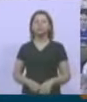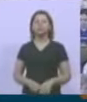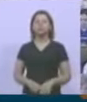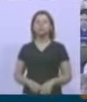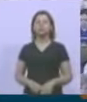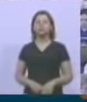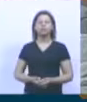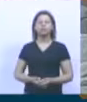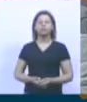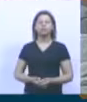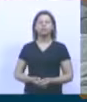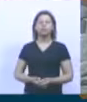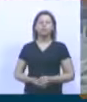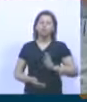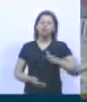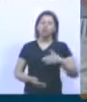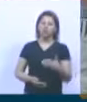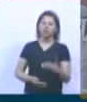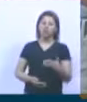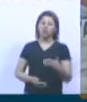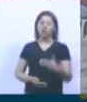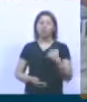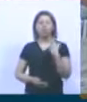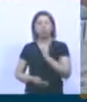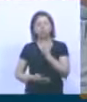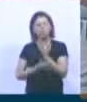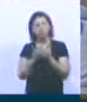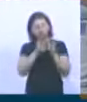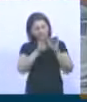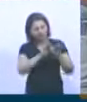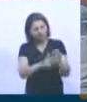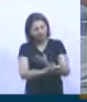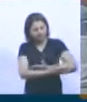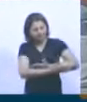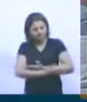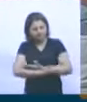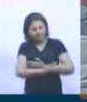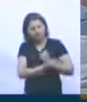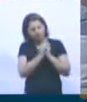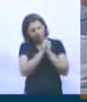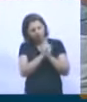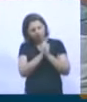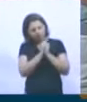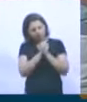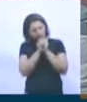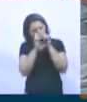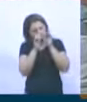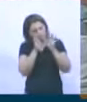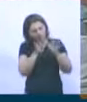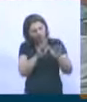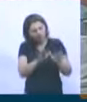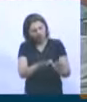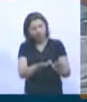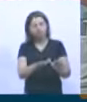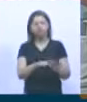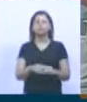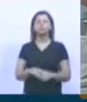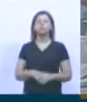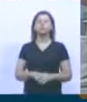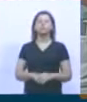prayed for the baby now. Então oramos pelo bebê. They told me 2 or 3 days later that the baby was now